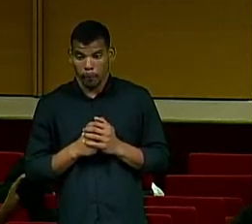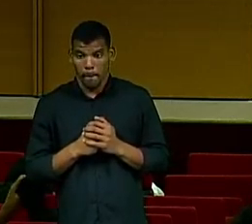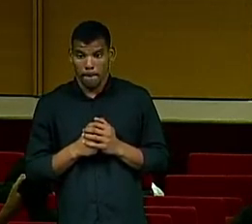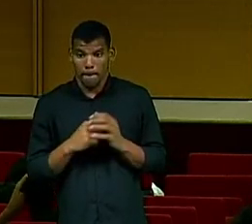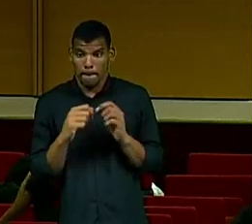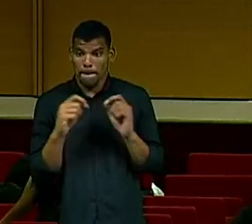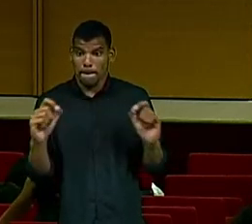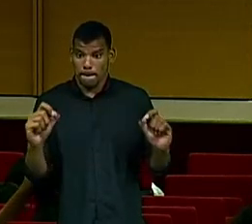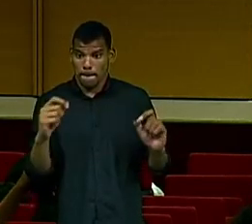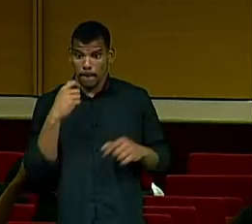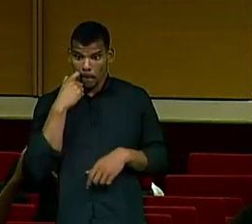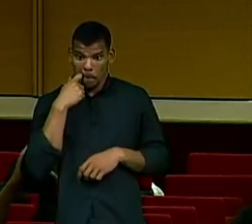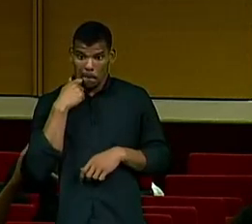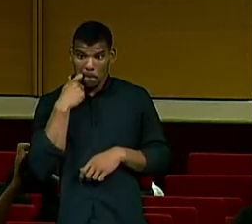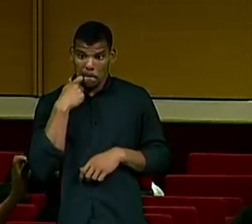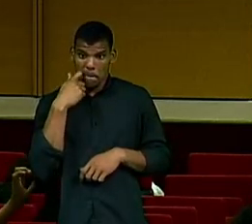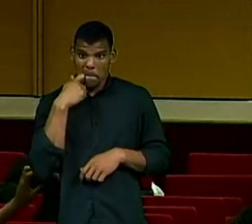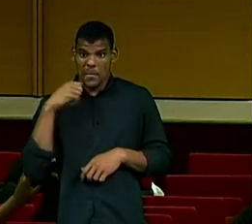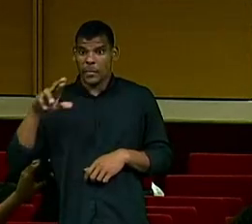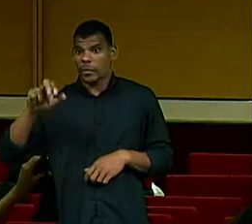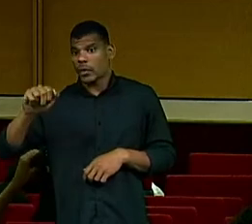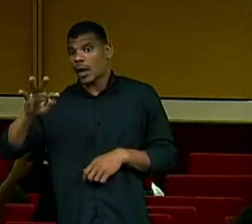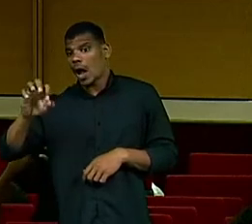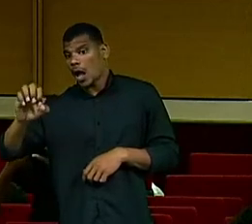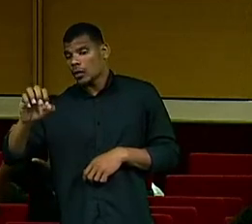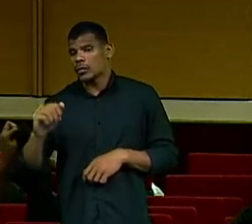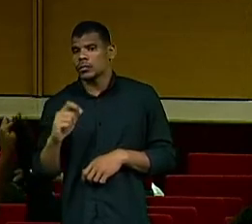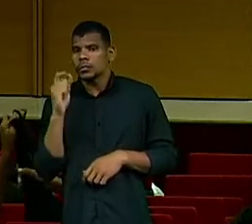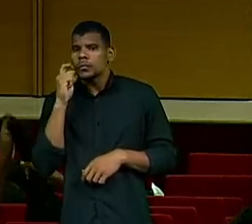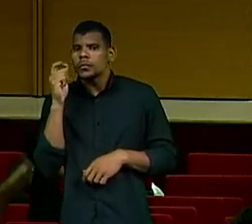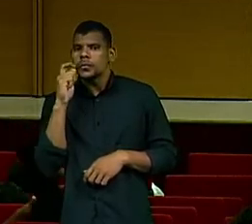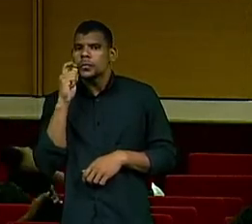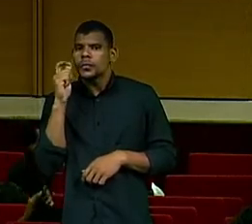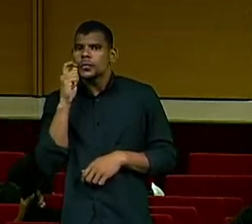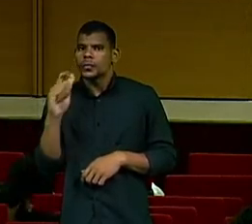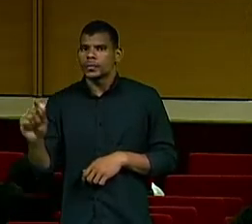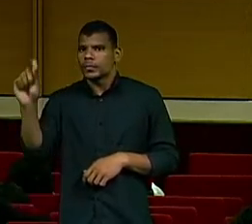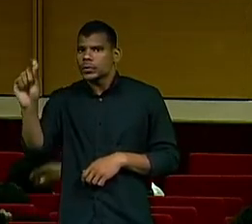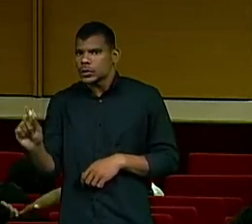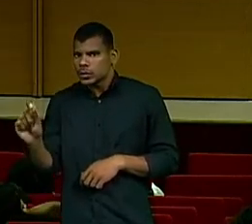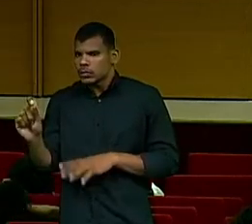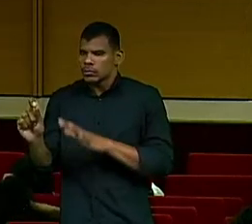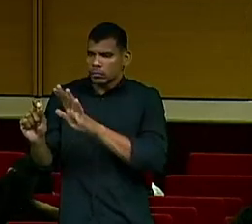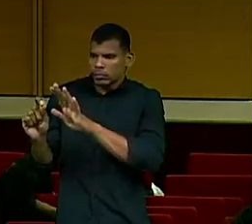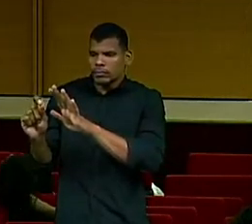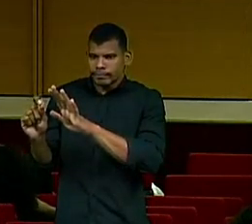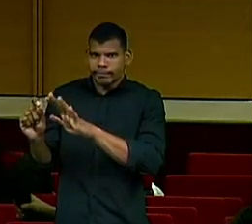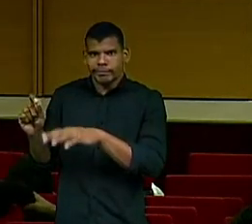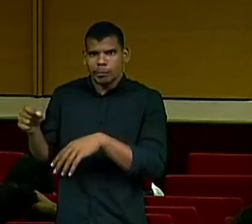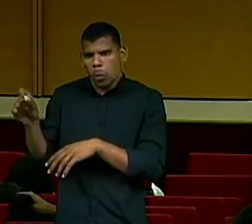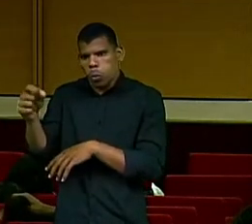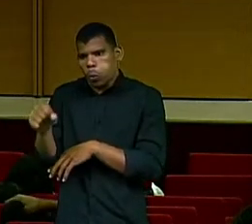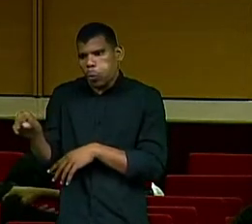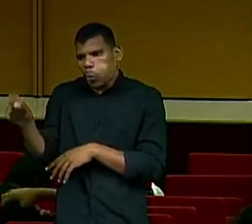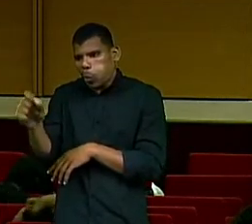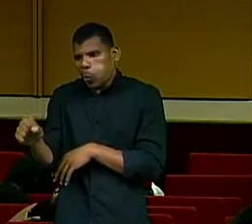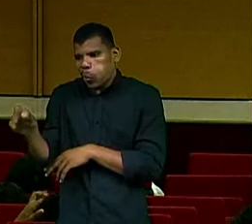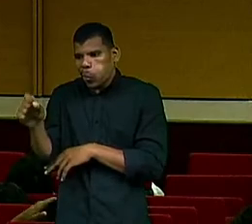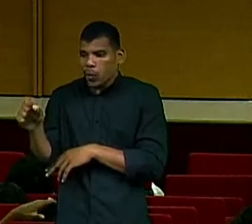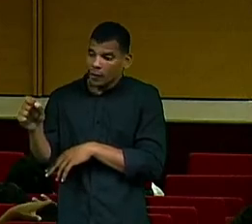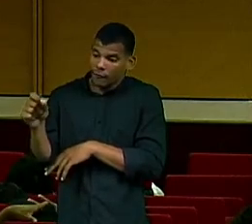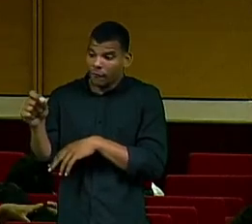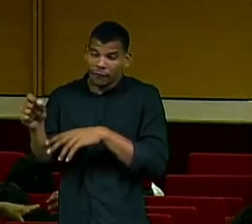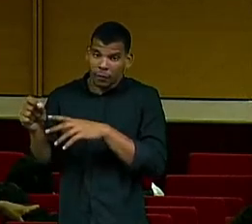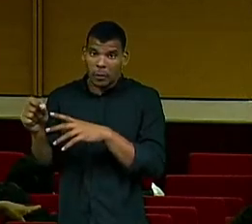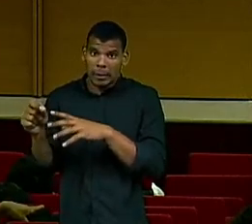e colocaram no rato ninguém coloca no bicho adulto não te coloca hoje em série esse Gene no embrião